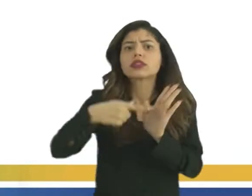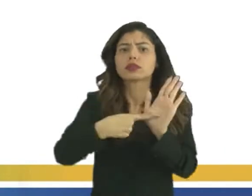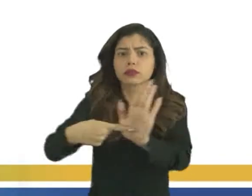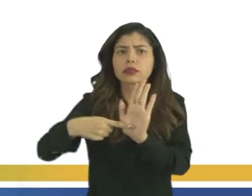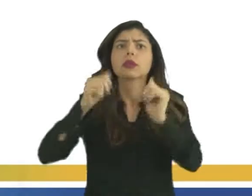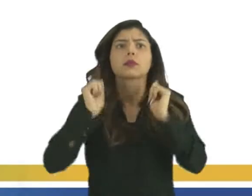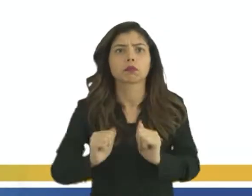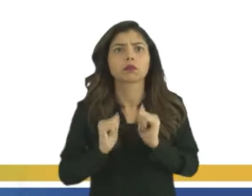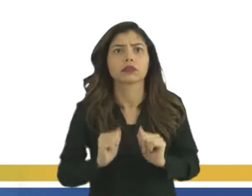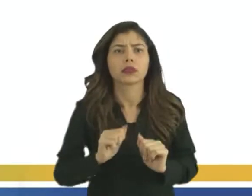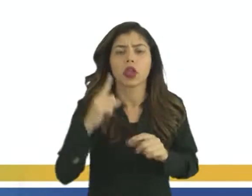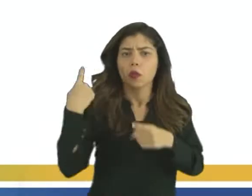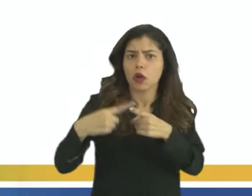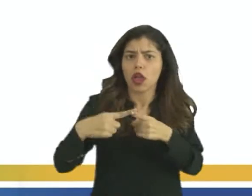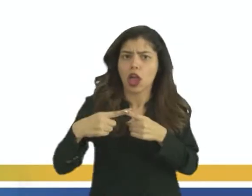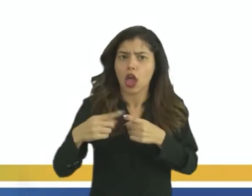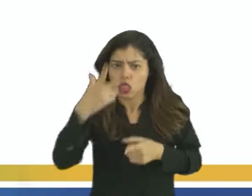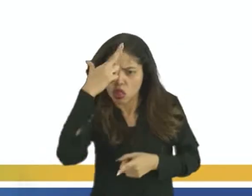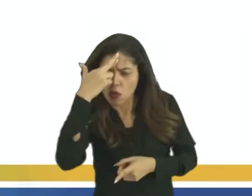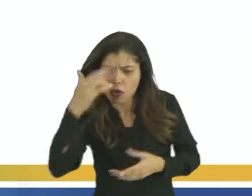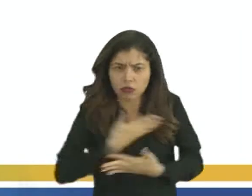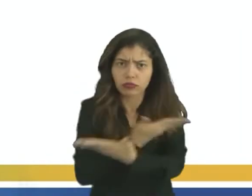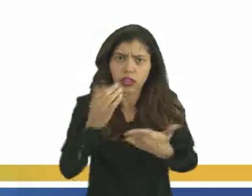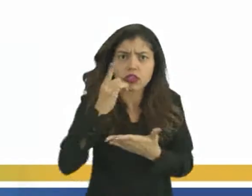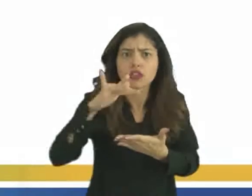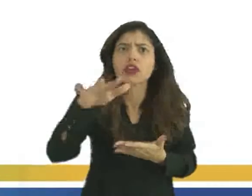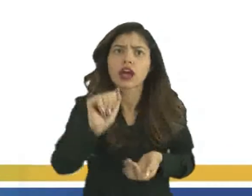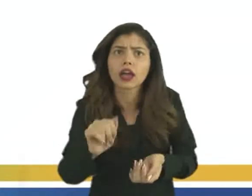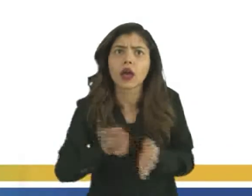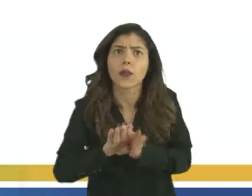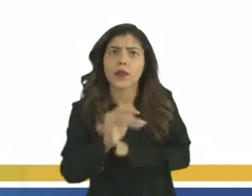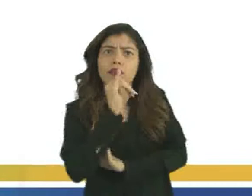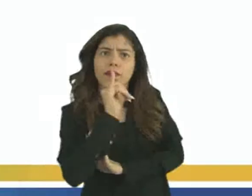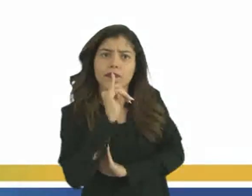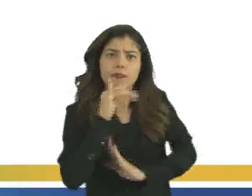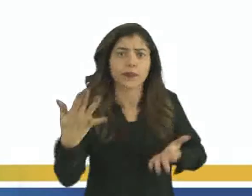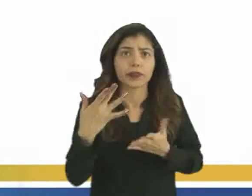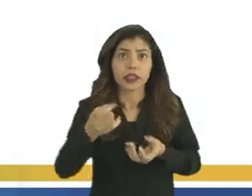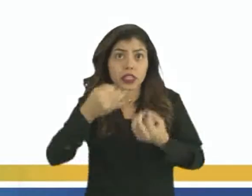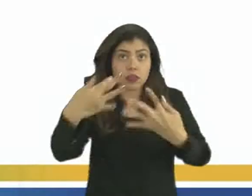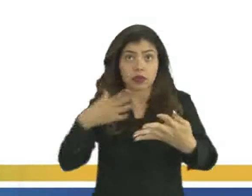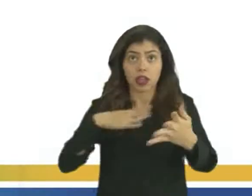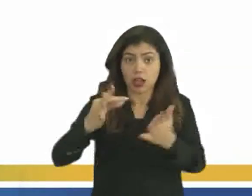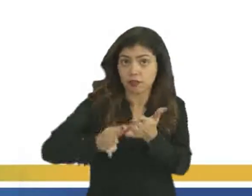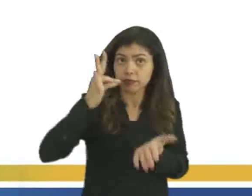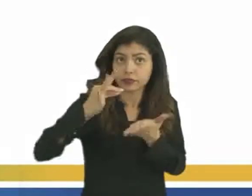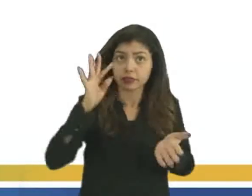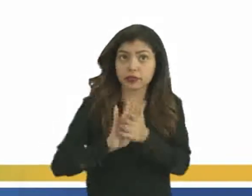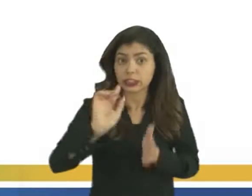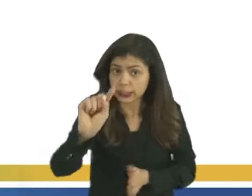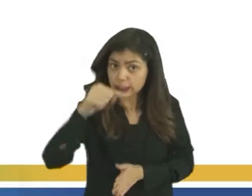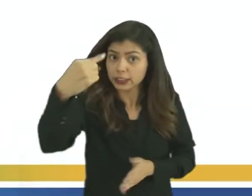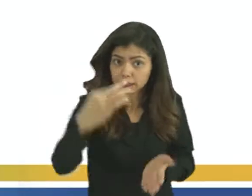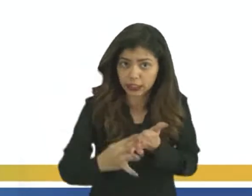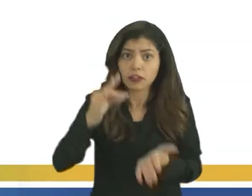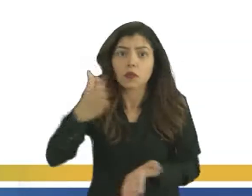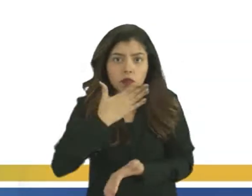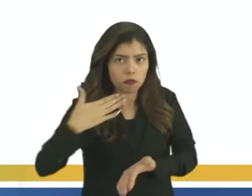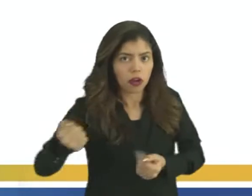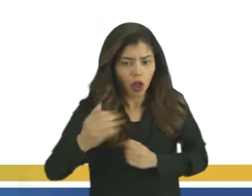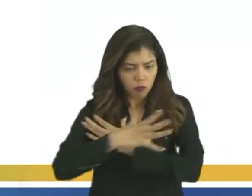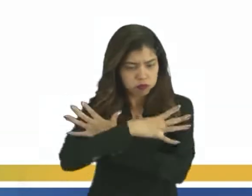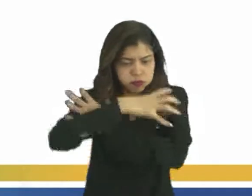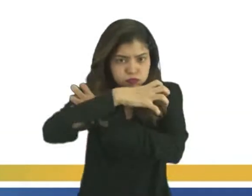permitido, justamente por ser tão comum em nossa dieta. Como Murray Carpenter conta no curioso Caffeinated, além da cafeína melhorar a